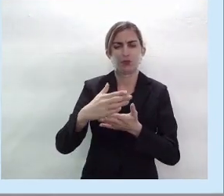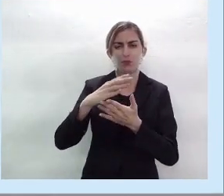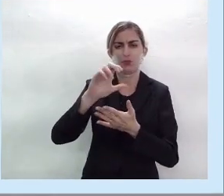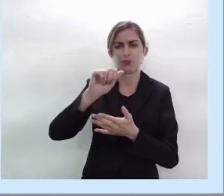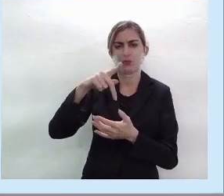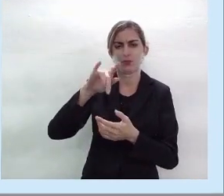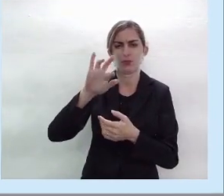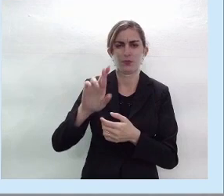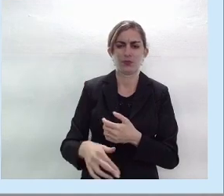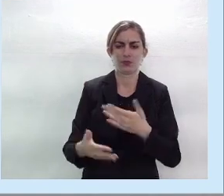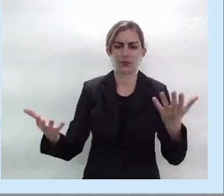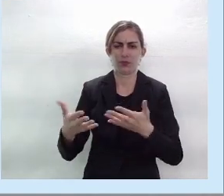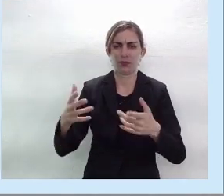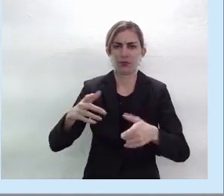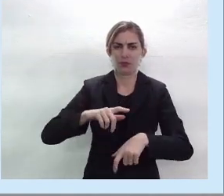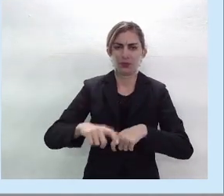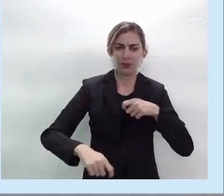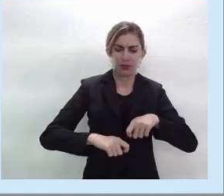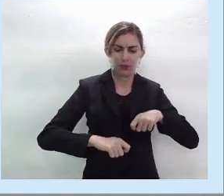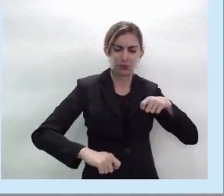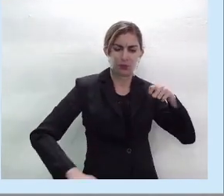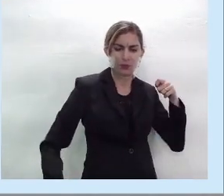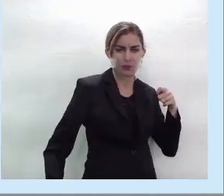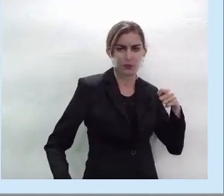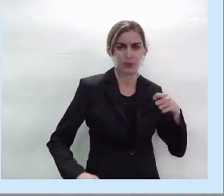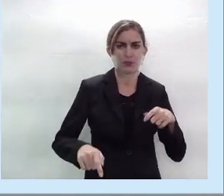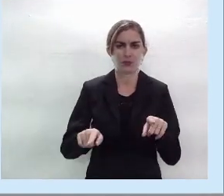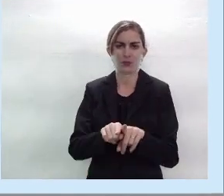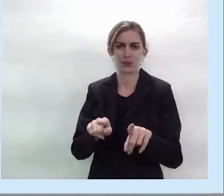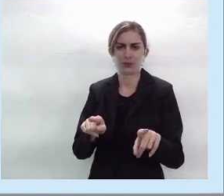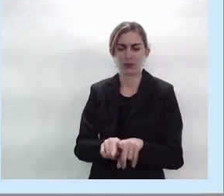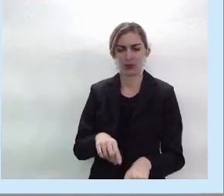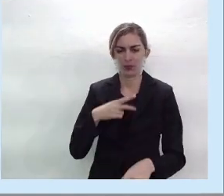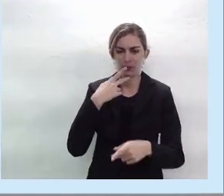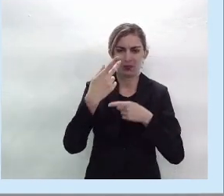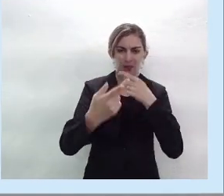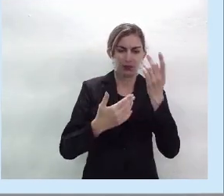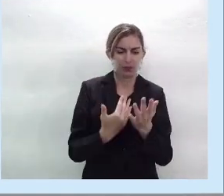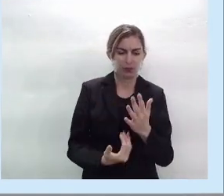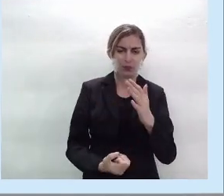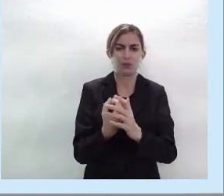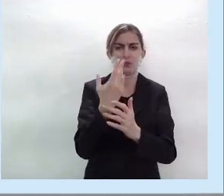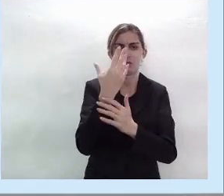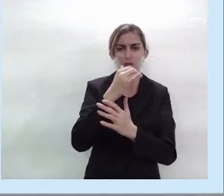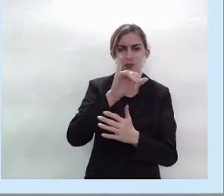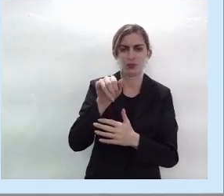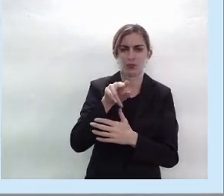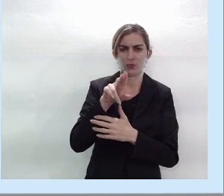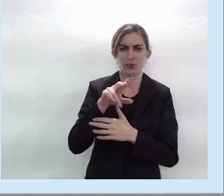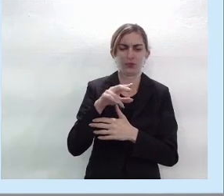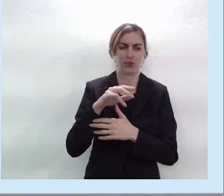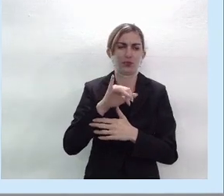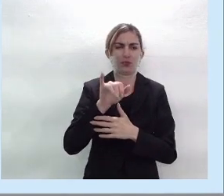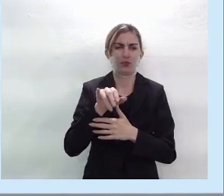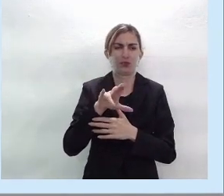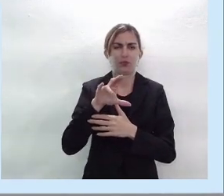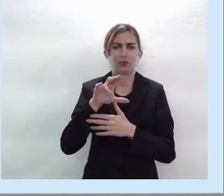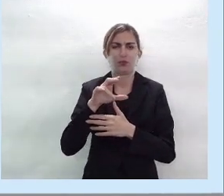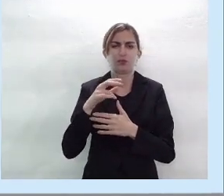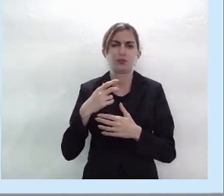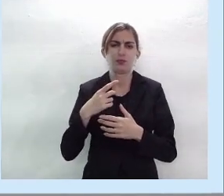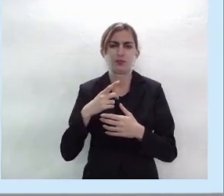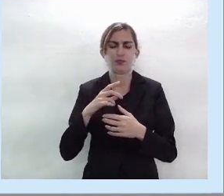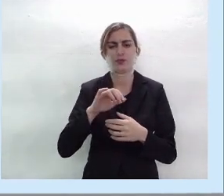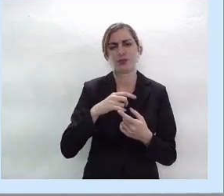Partindo da capoeira, a gente vai para agora o jiu-jitsu. Então, vocês também vão lembrar que a gente falou da origem do jiu-jitsu, que o jiu-jitsu tinha